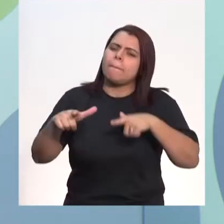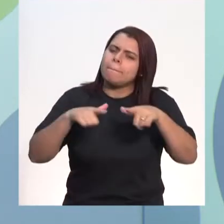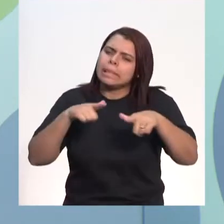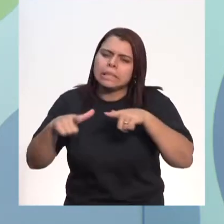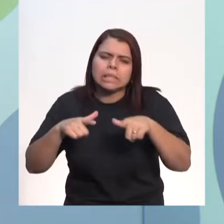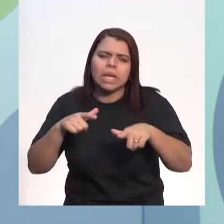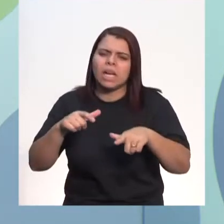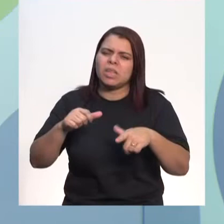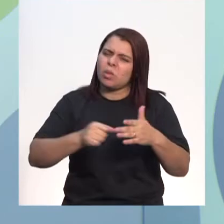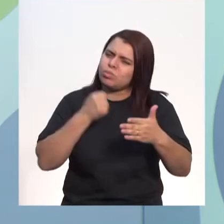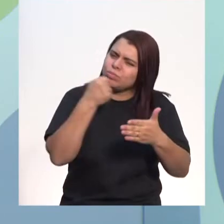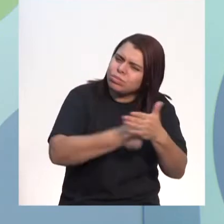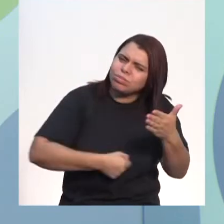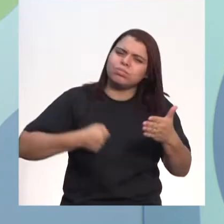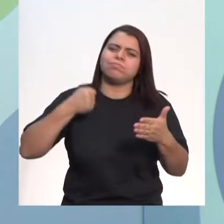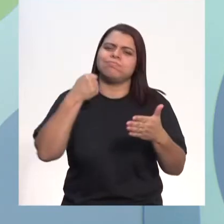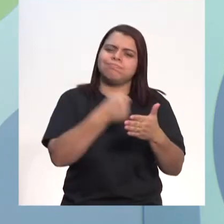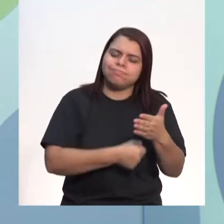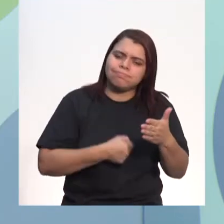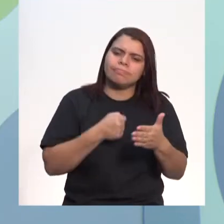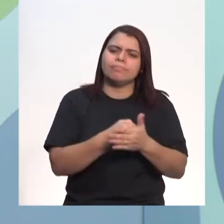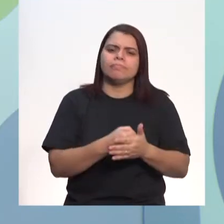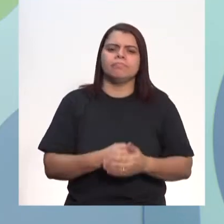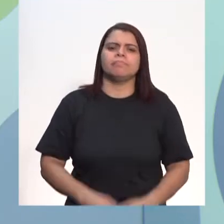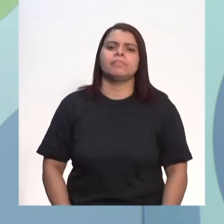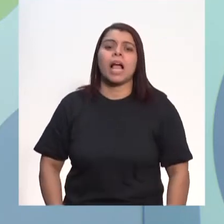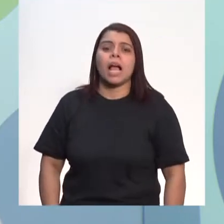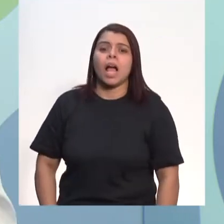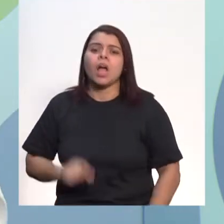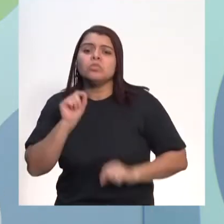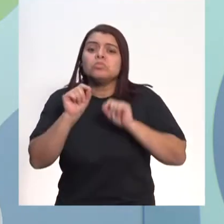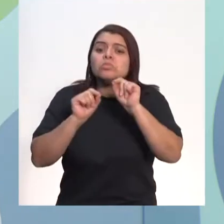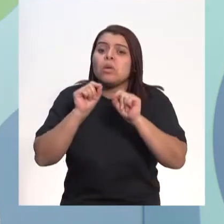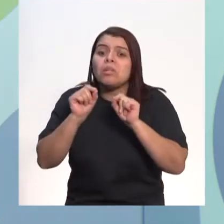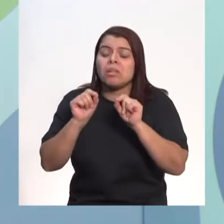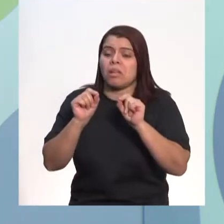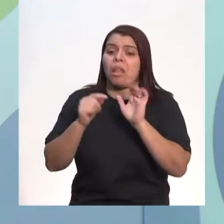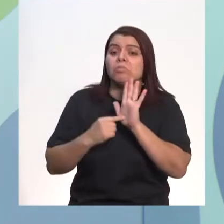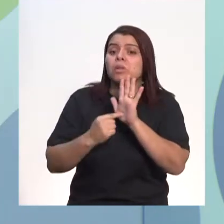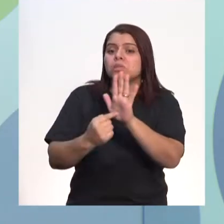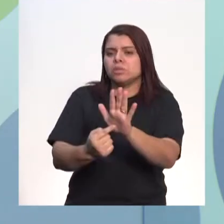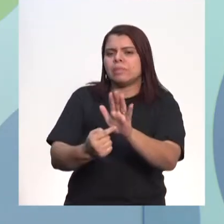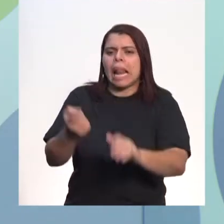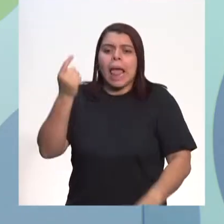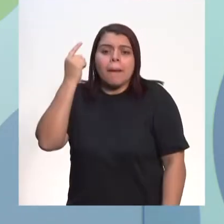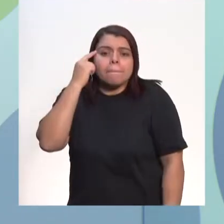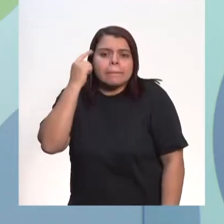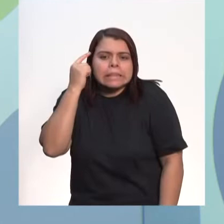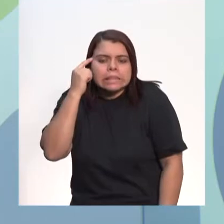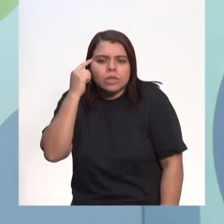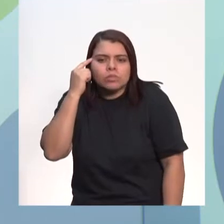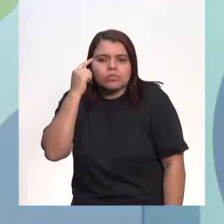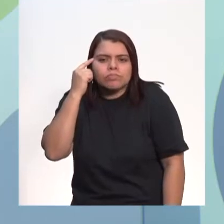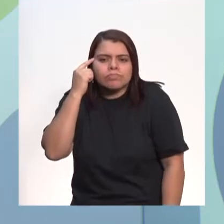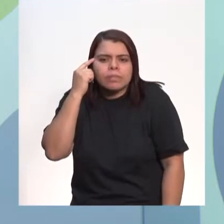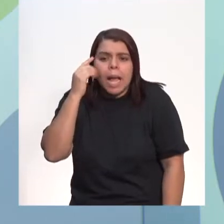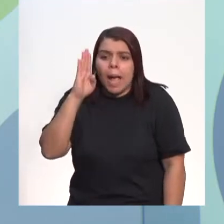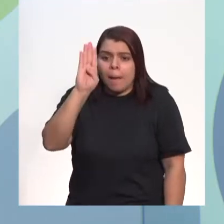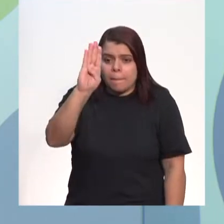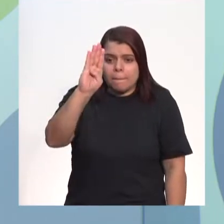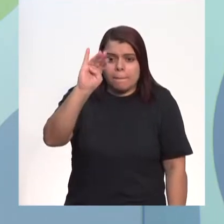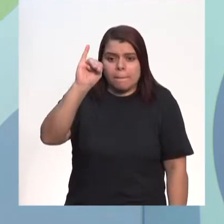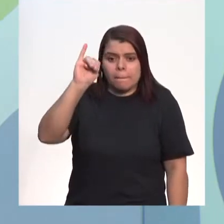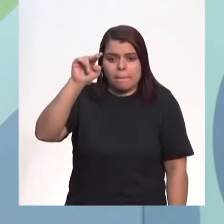muitíssimo. Então, o que ela levou de proposta, né? Então, elas pensaram num bingo, que é